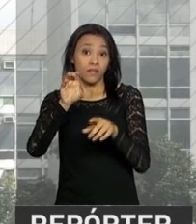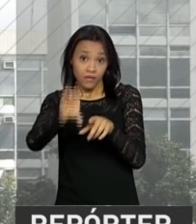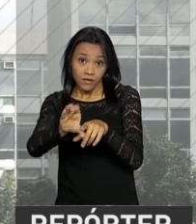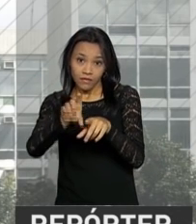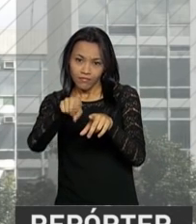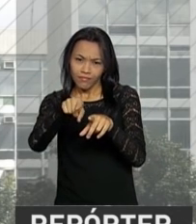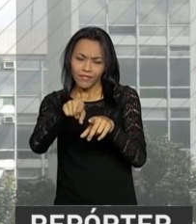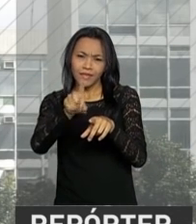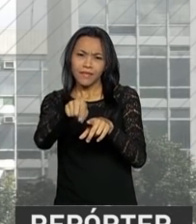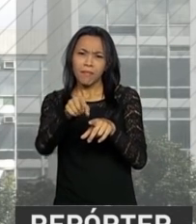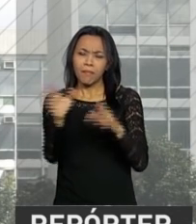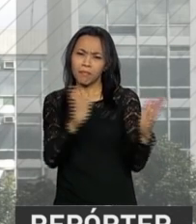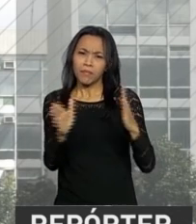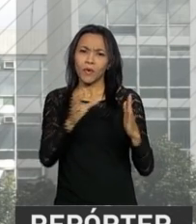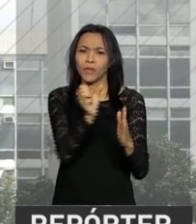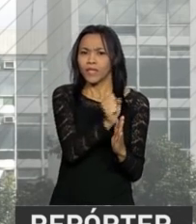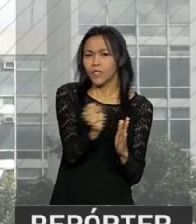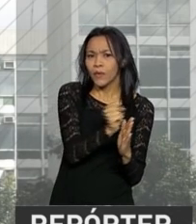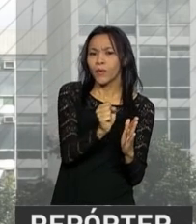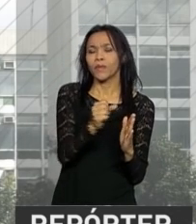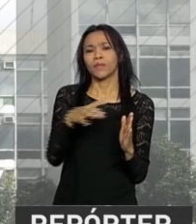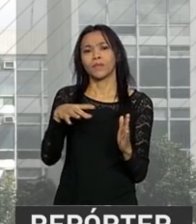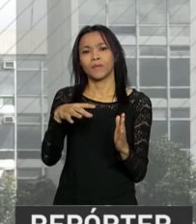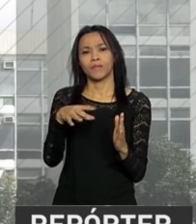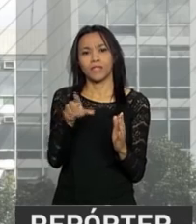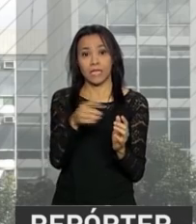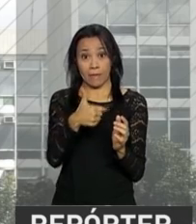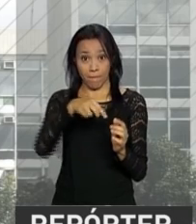de 1988 e maio de